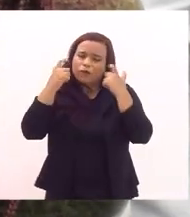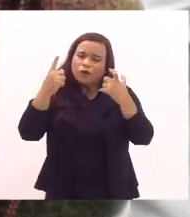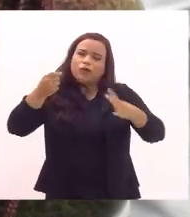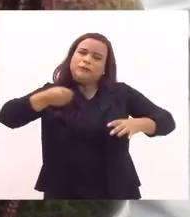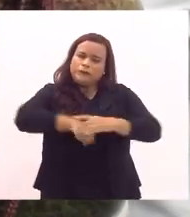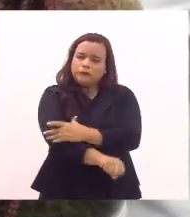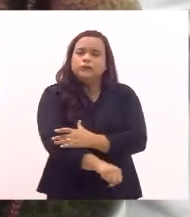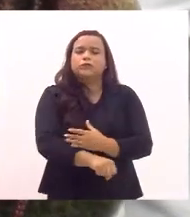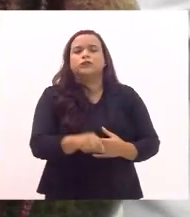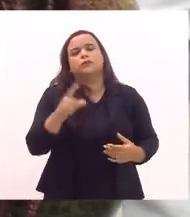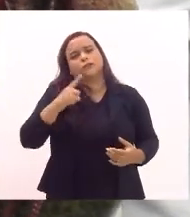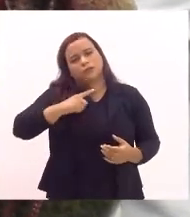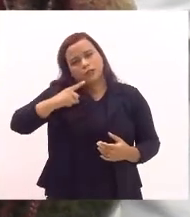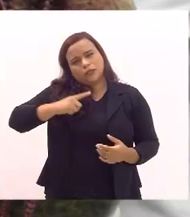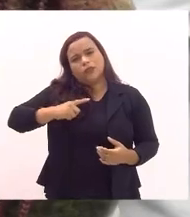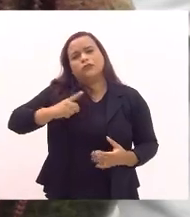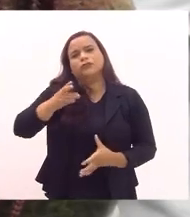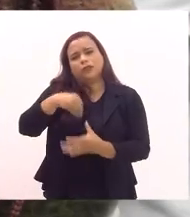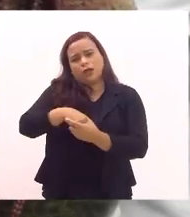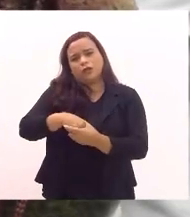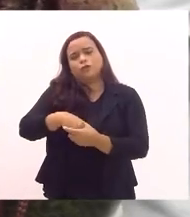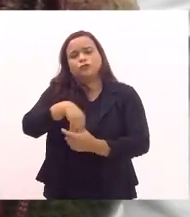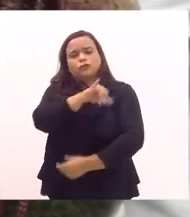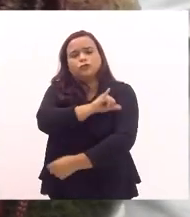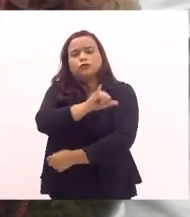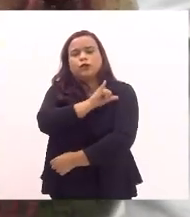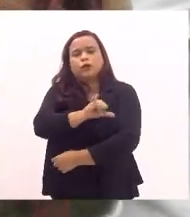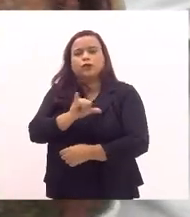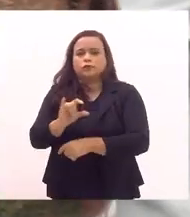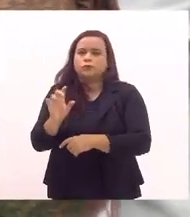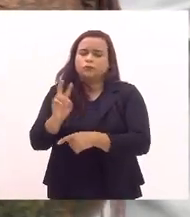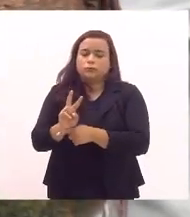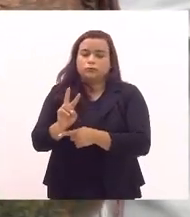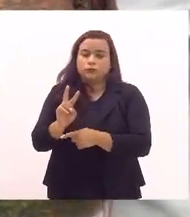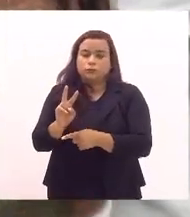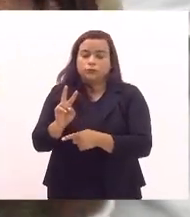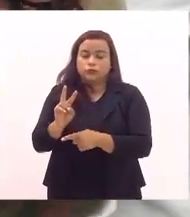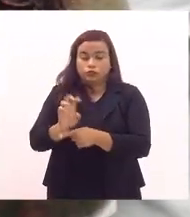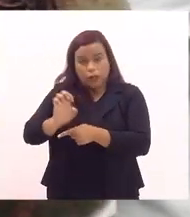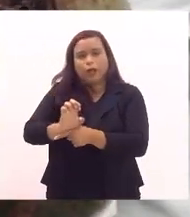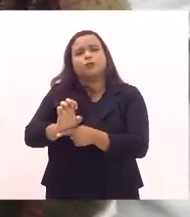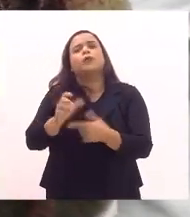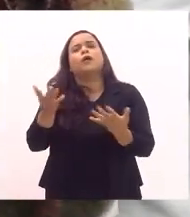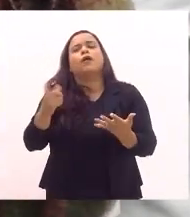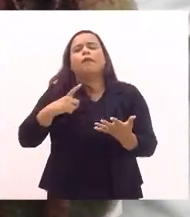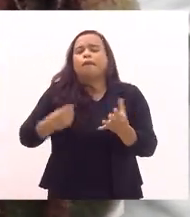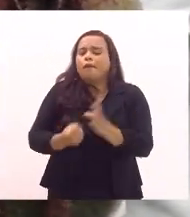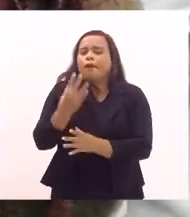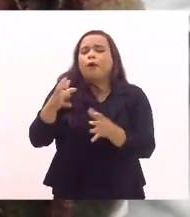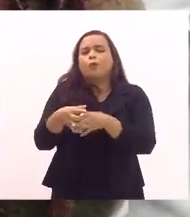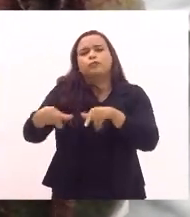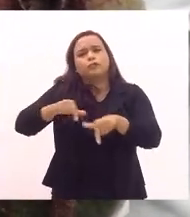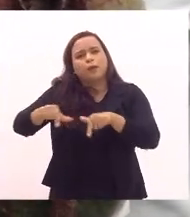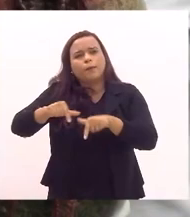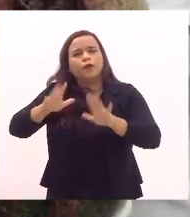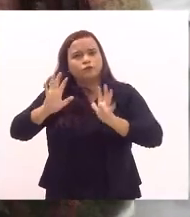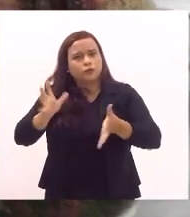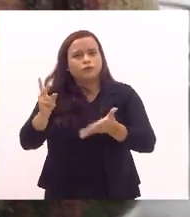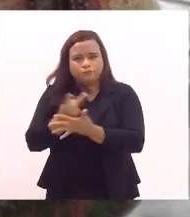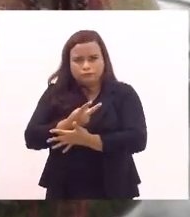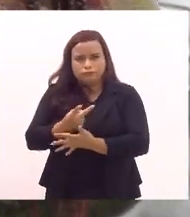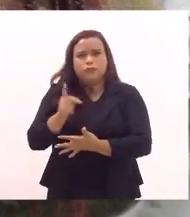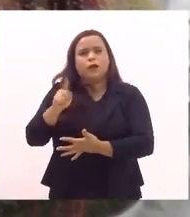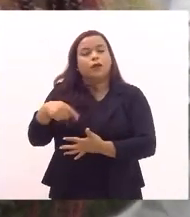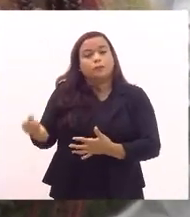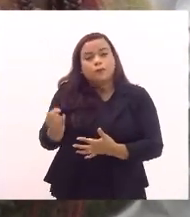que ocorre no estado do Rio de Janeiro tanto a criação do grupo de trabalho que foi fruto